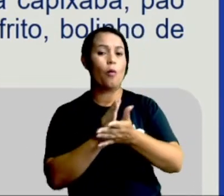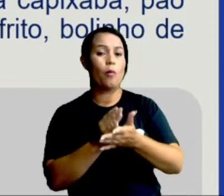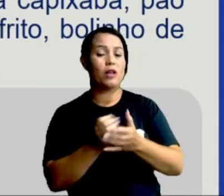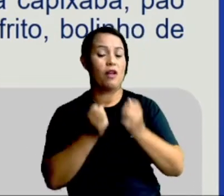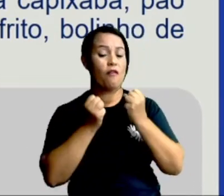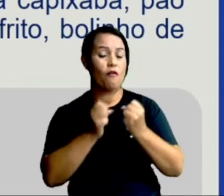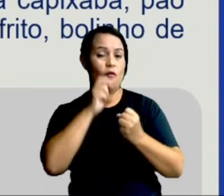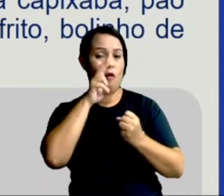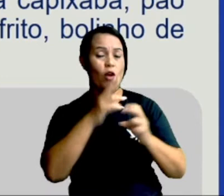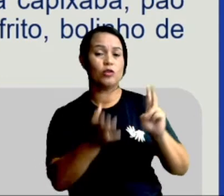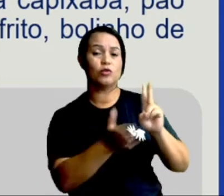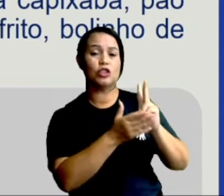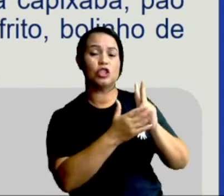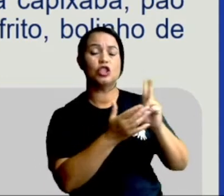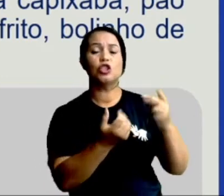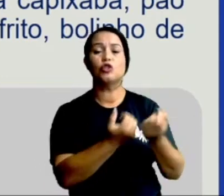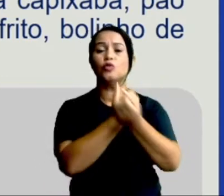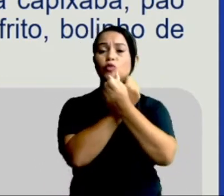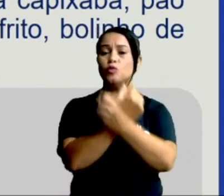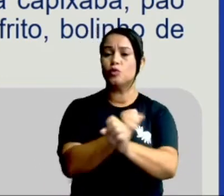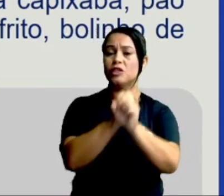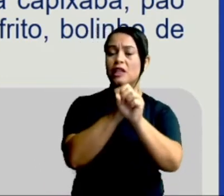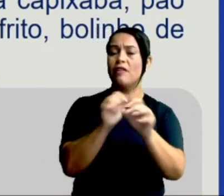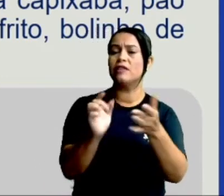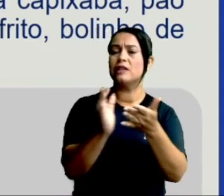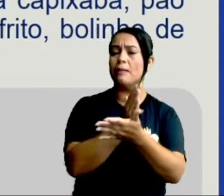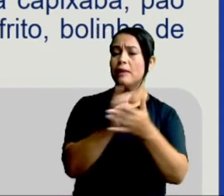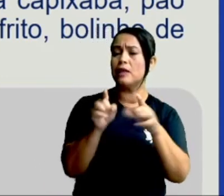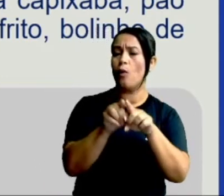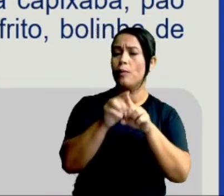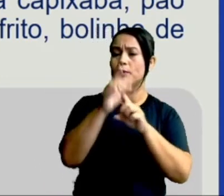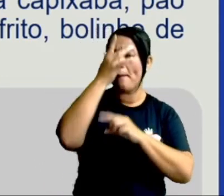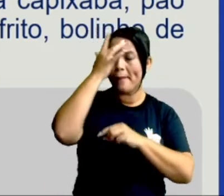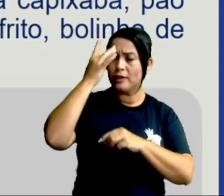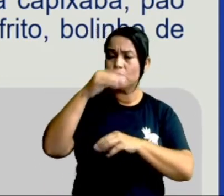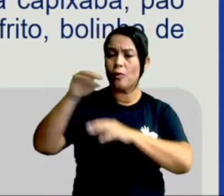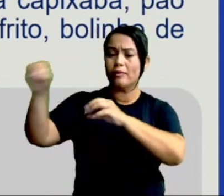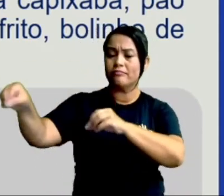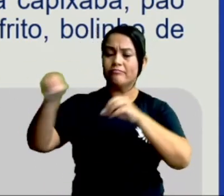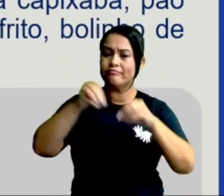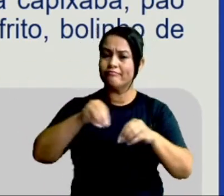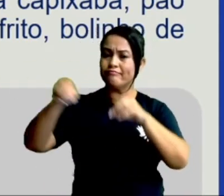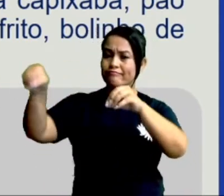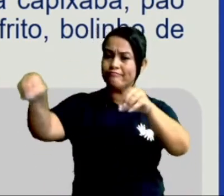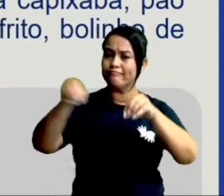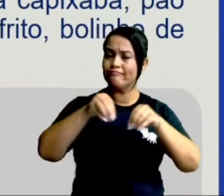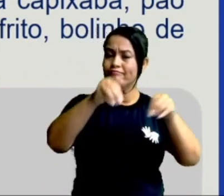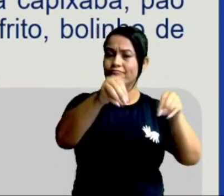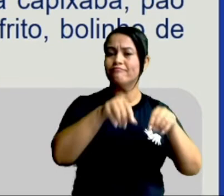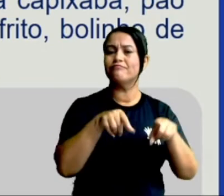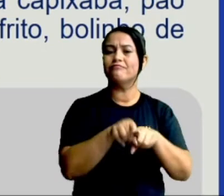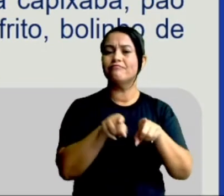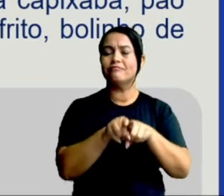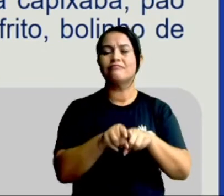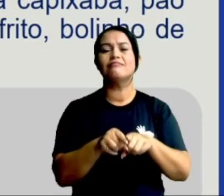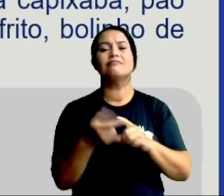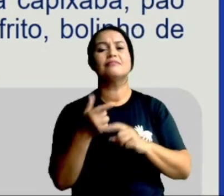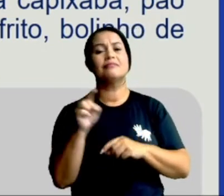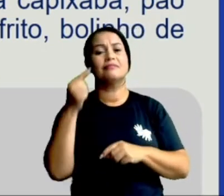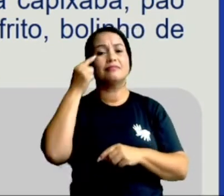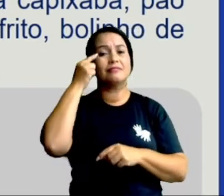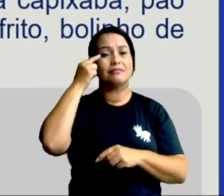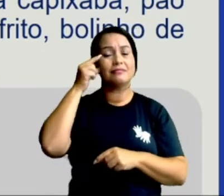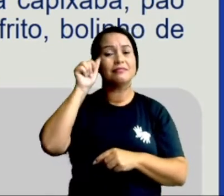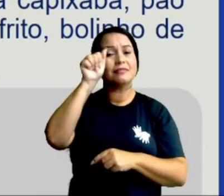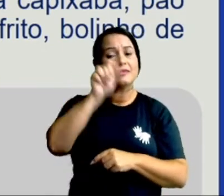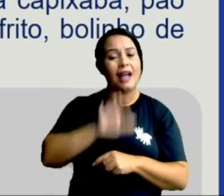do escravo e dos diversos imigrantes europeus e asiáticos que lá chegaram.